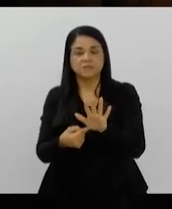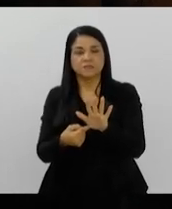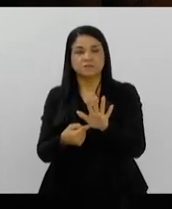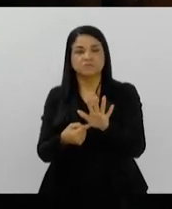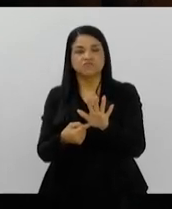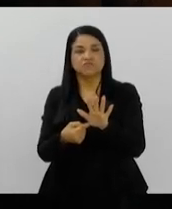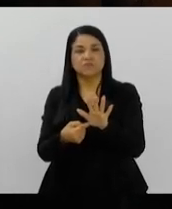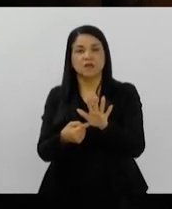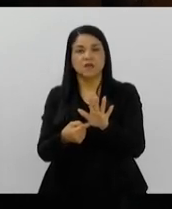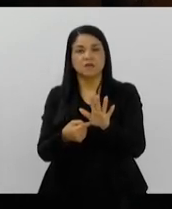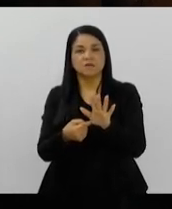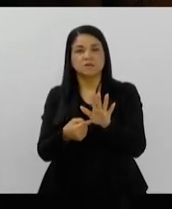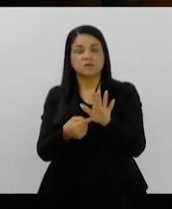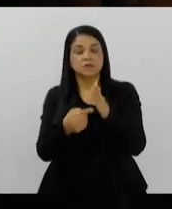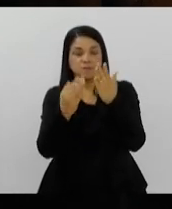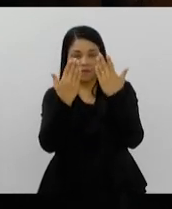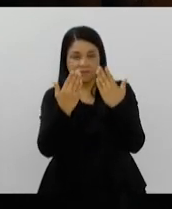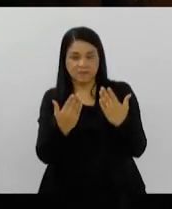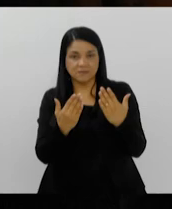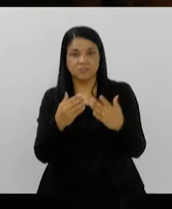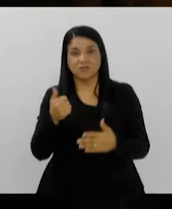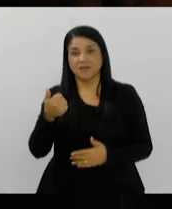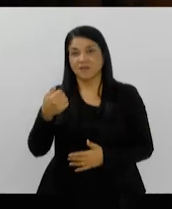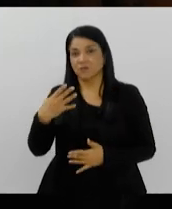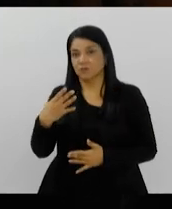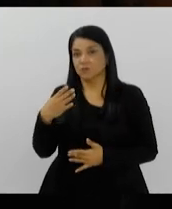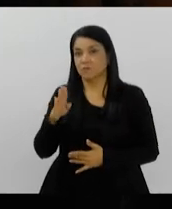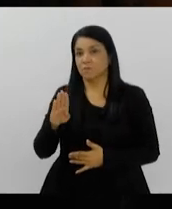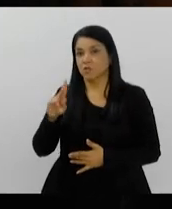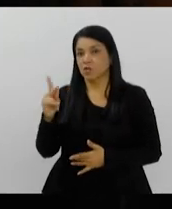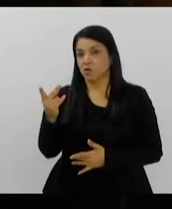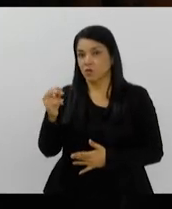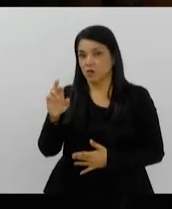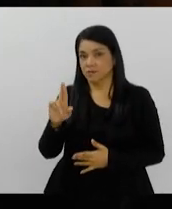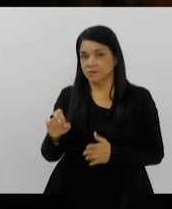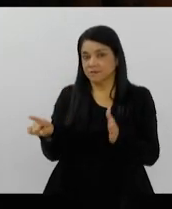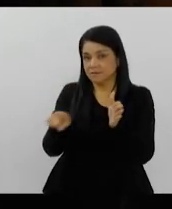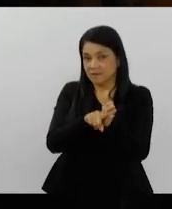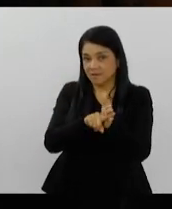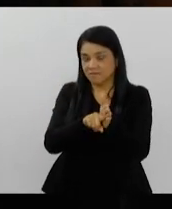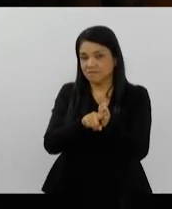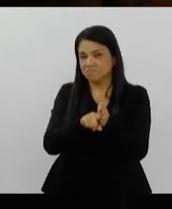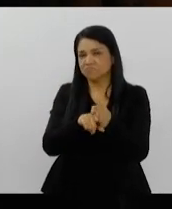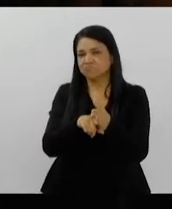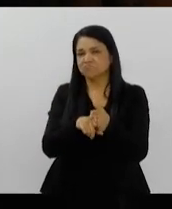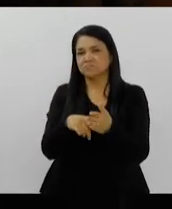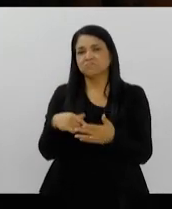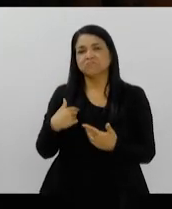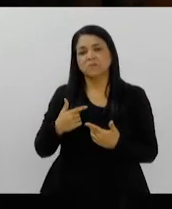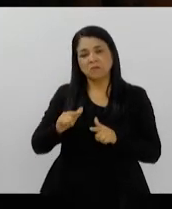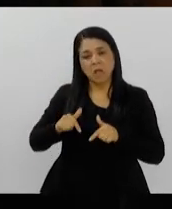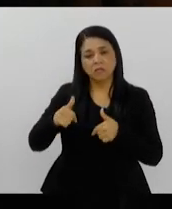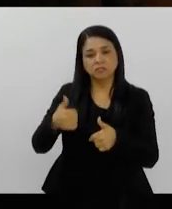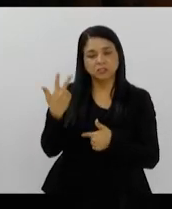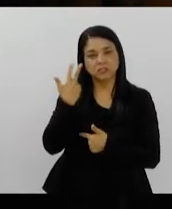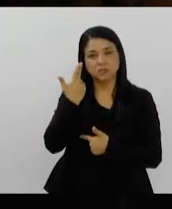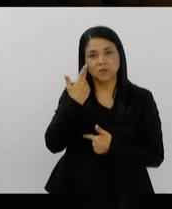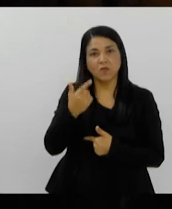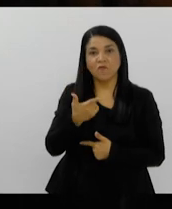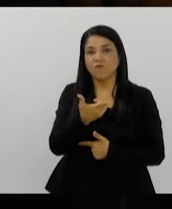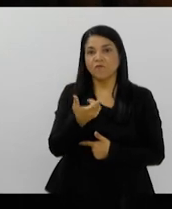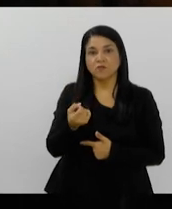previsão de 14 bilhões de déficit, tratar com naturalidade 20 bilhões de isenção